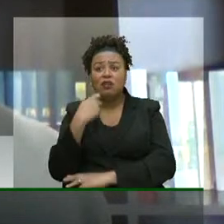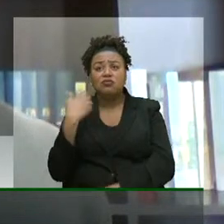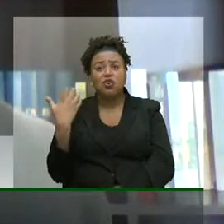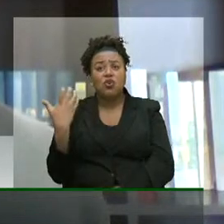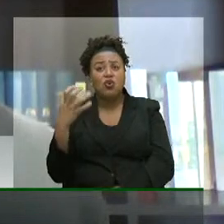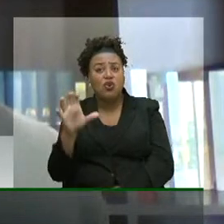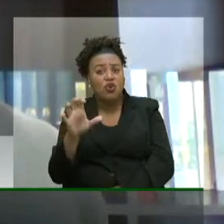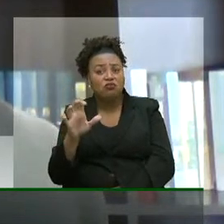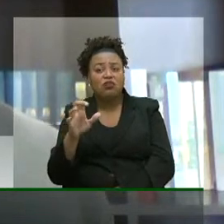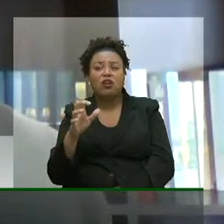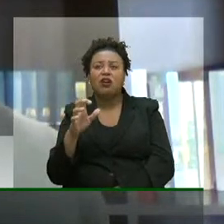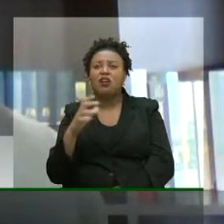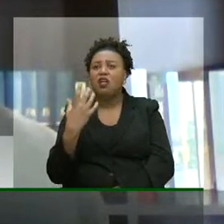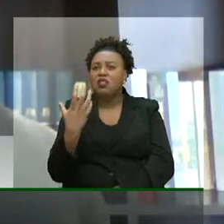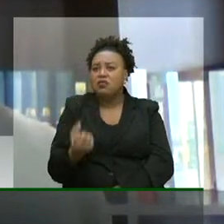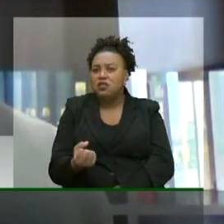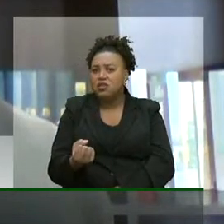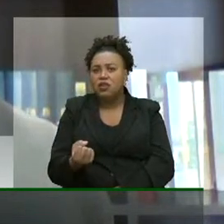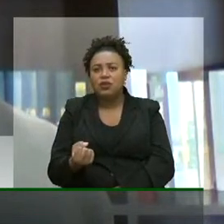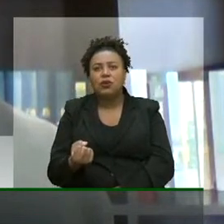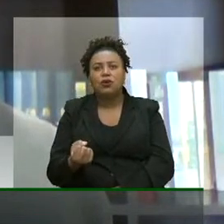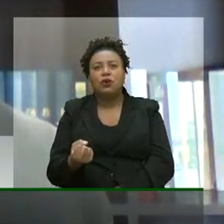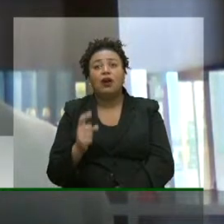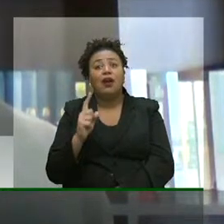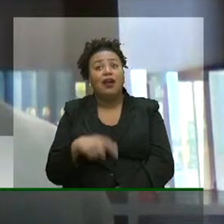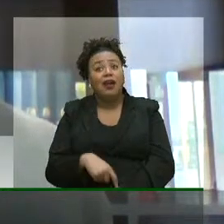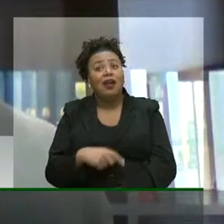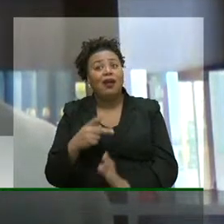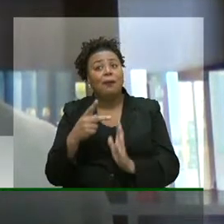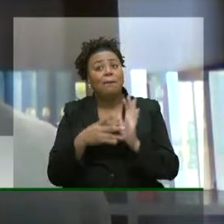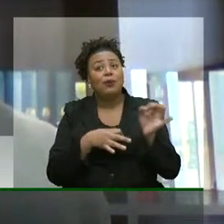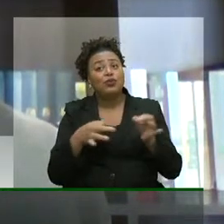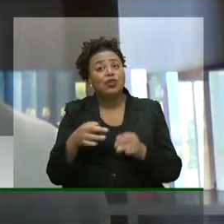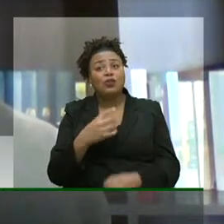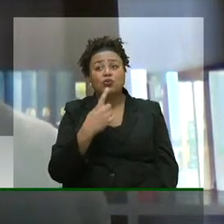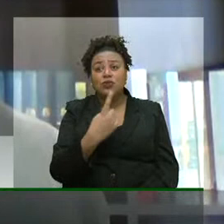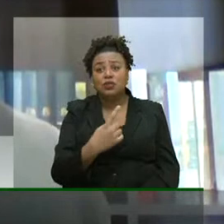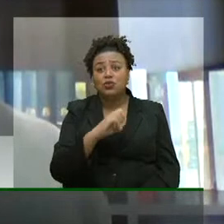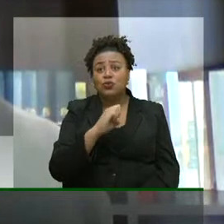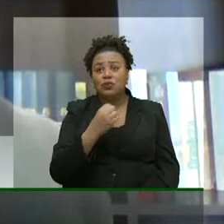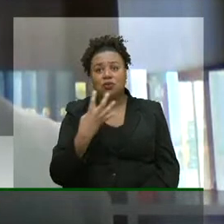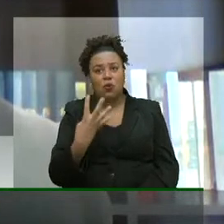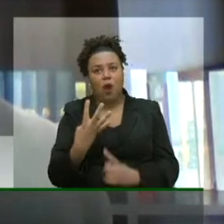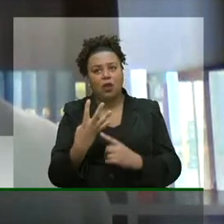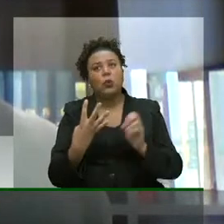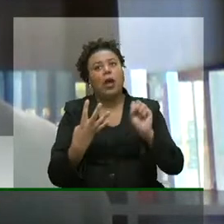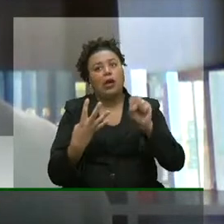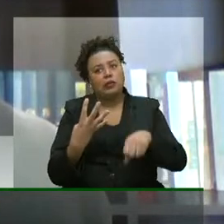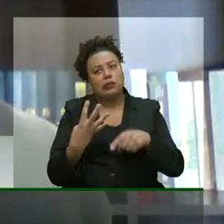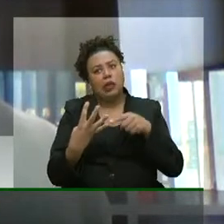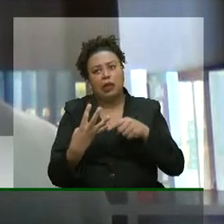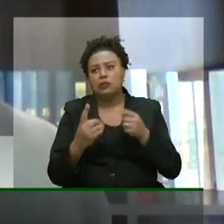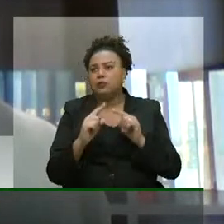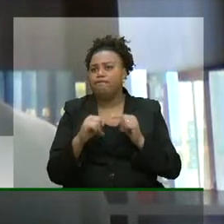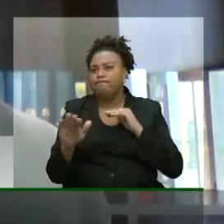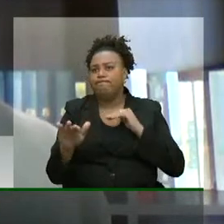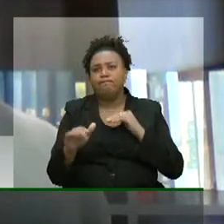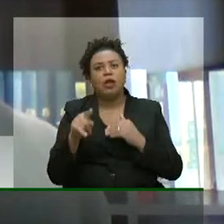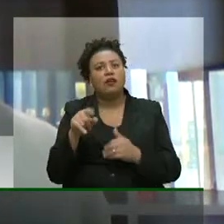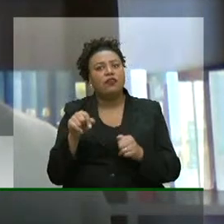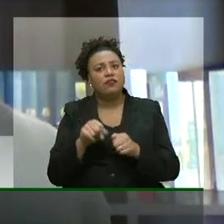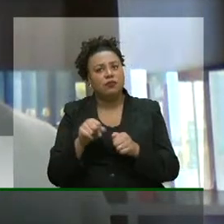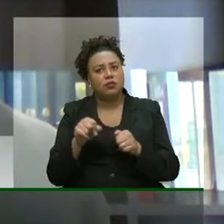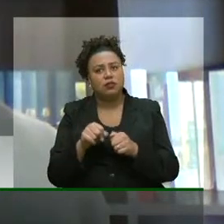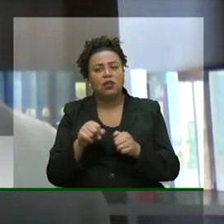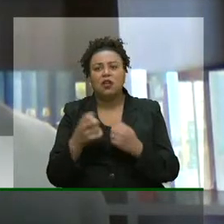rejeitou, repudiou, não aceitou, era o projeto 184, esse sim, que faria